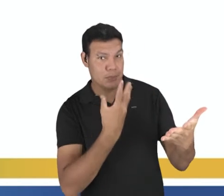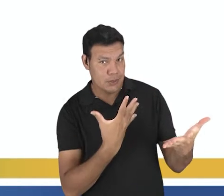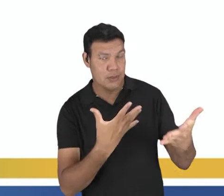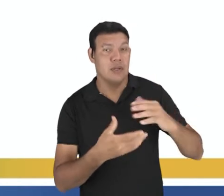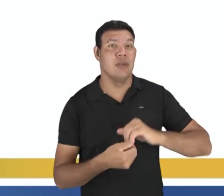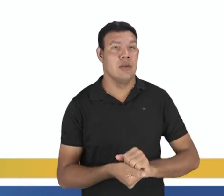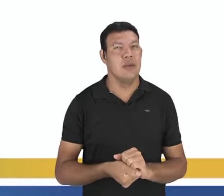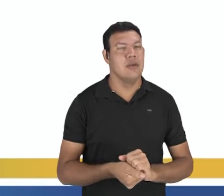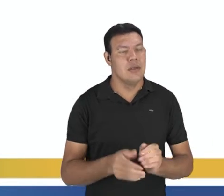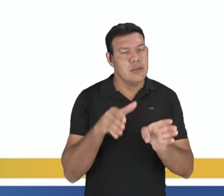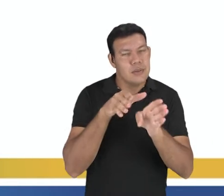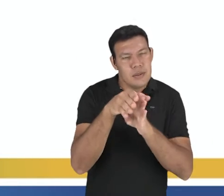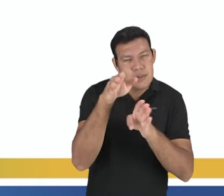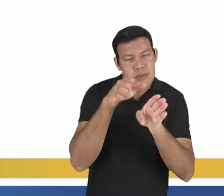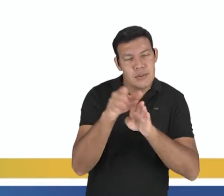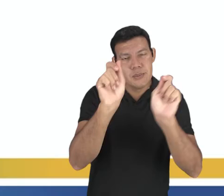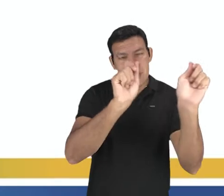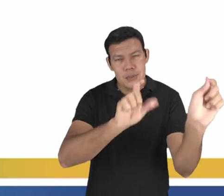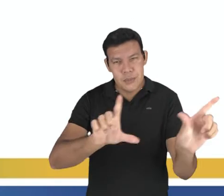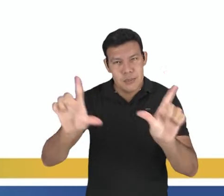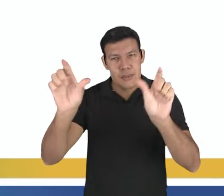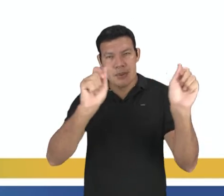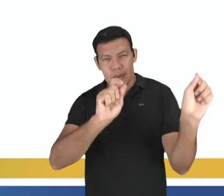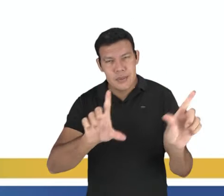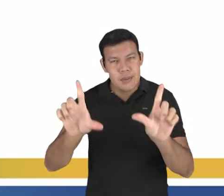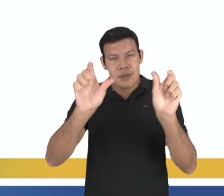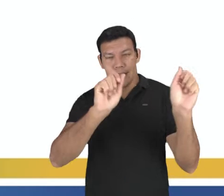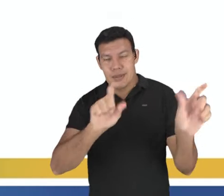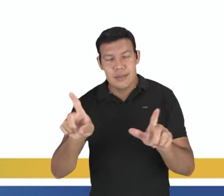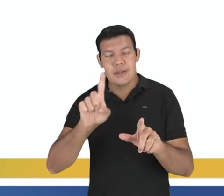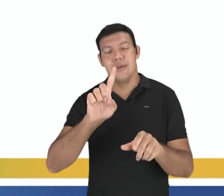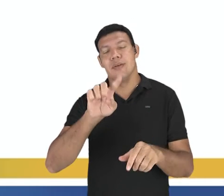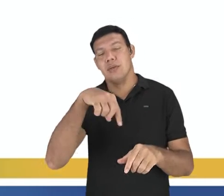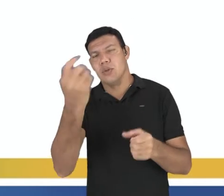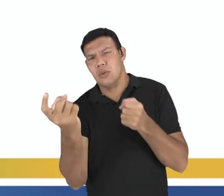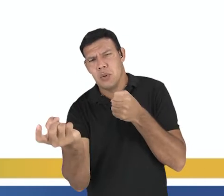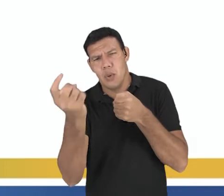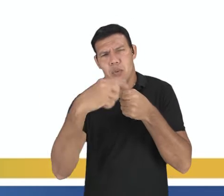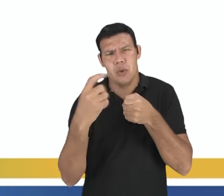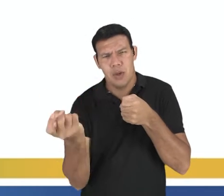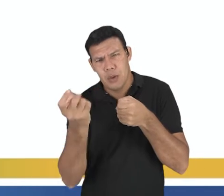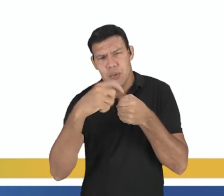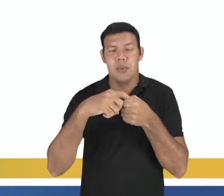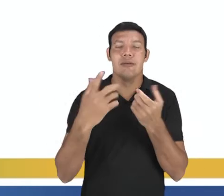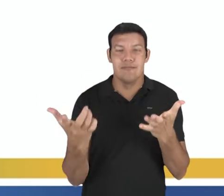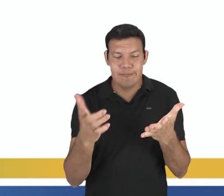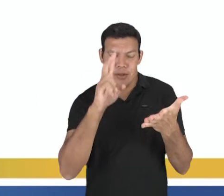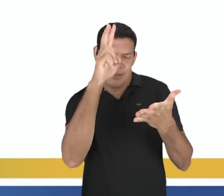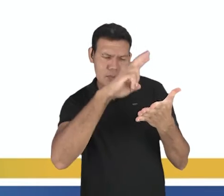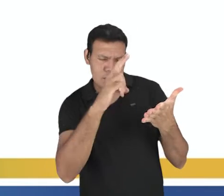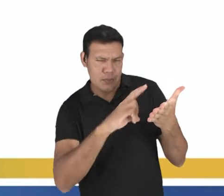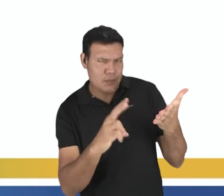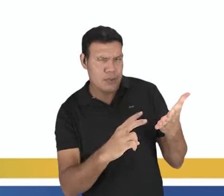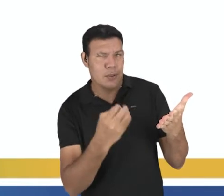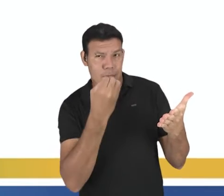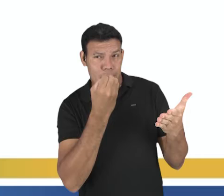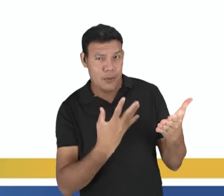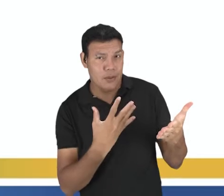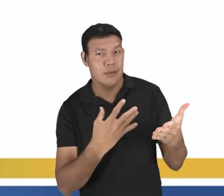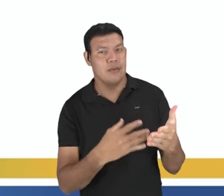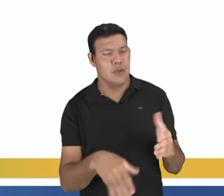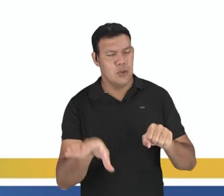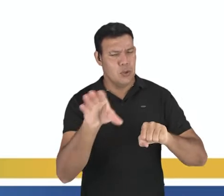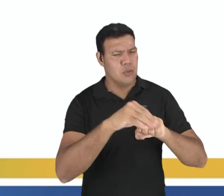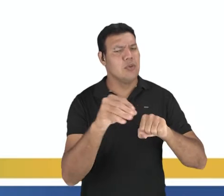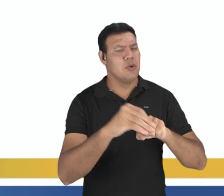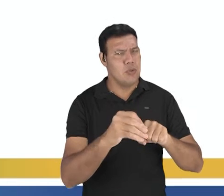caminho para vocês ali nos slides. Vocês vão lá, procuram, revisem, façam boas leituras. Conhecimento